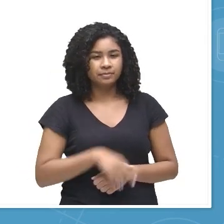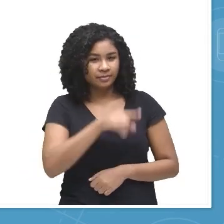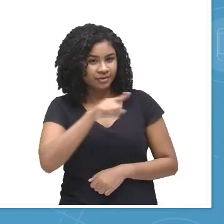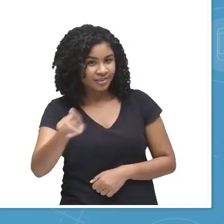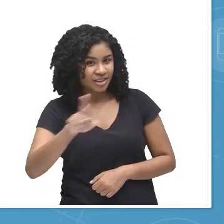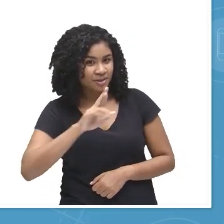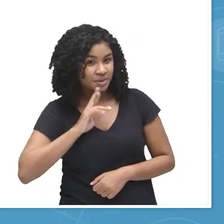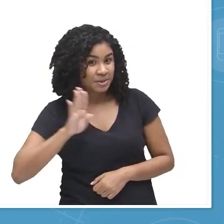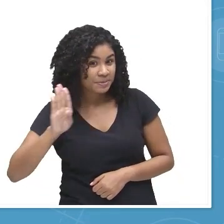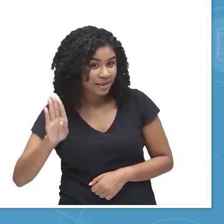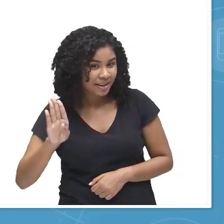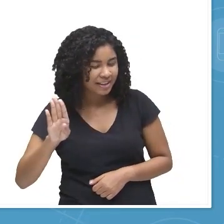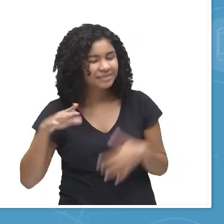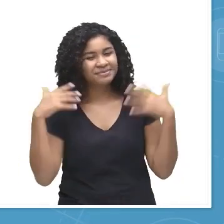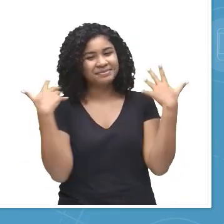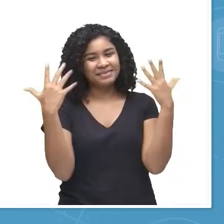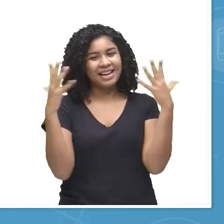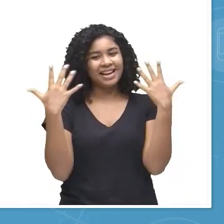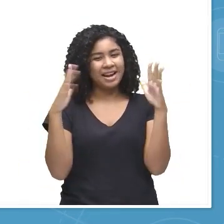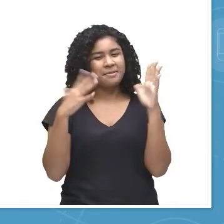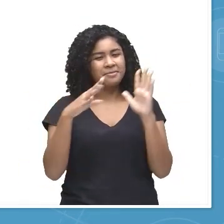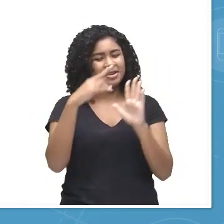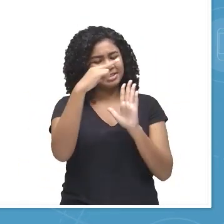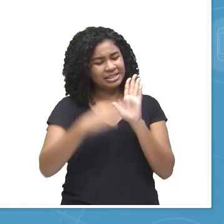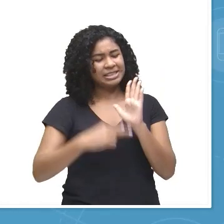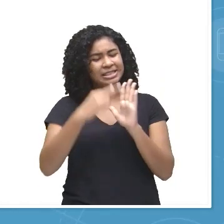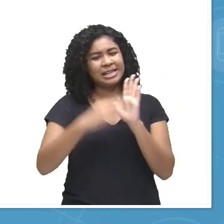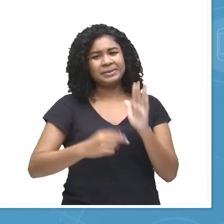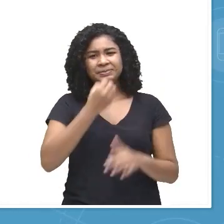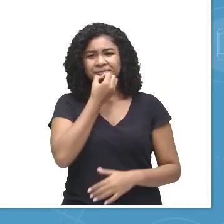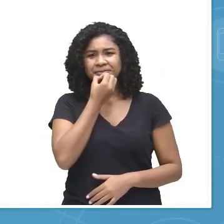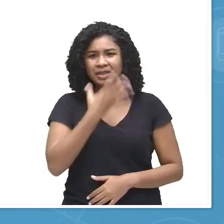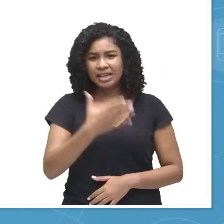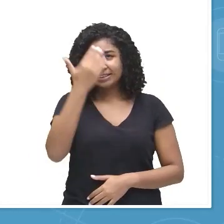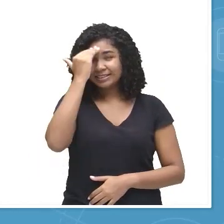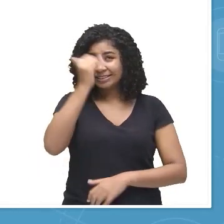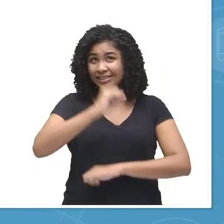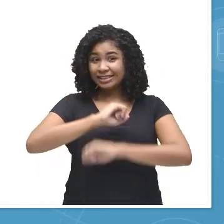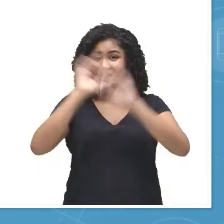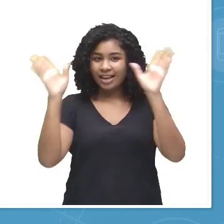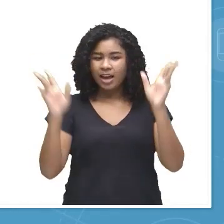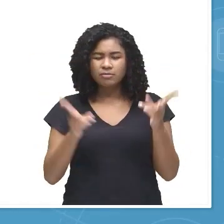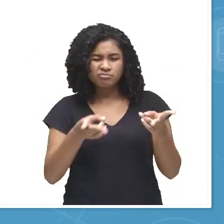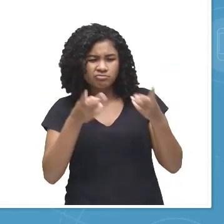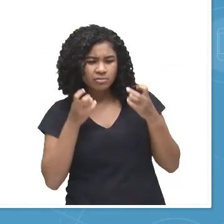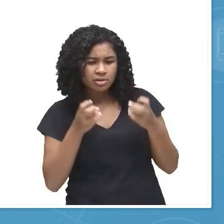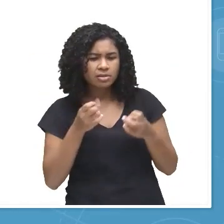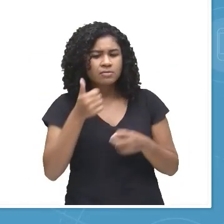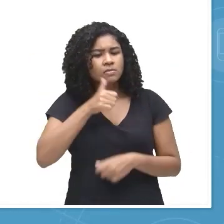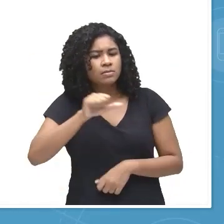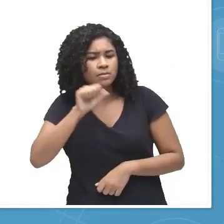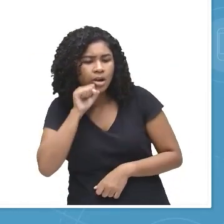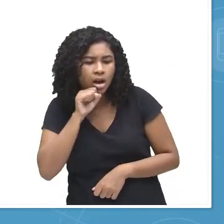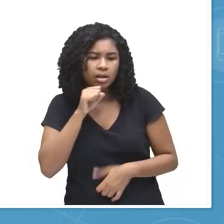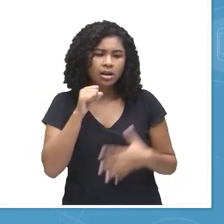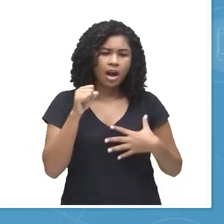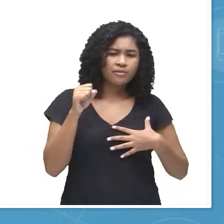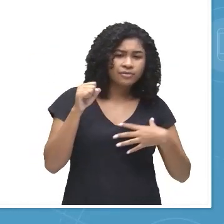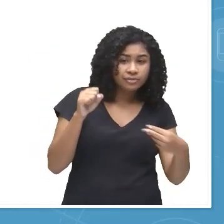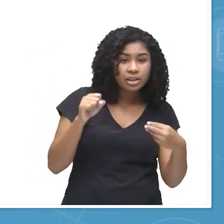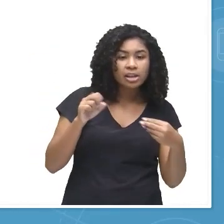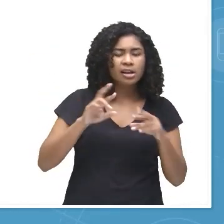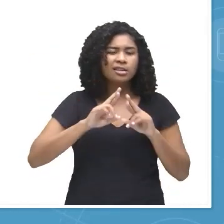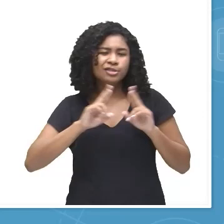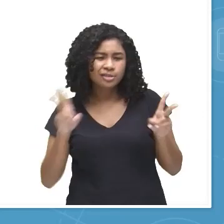parabéns, fizeram uma ótima leitura, né? Perceberam aí a voz da mãe, a voz da filha no texto. Então, os textos narrativos eles